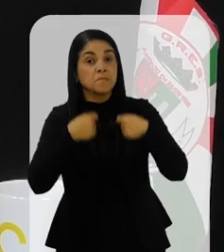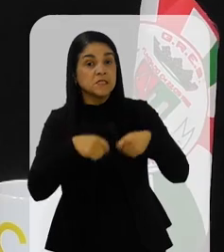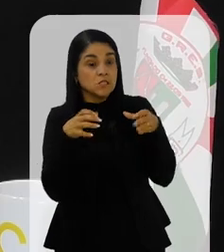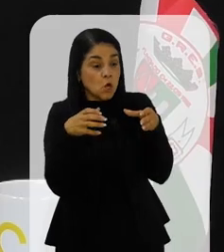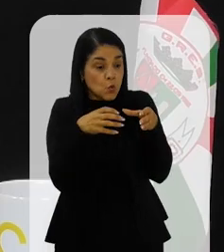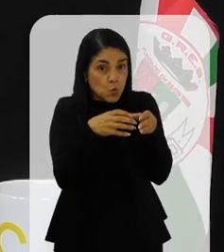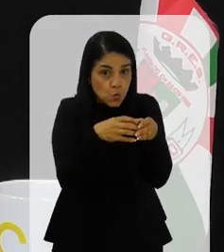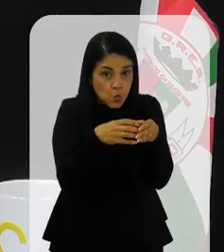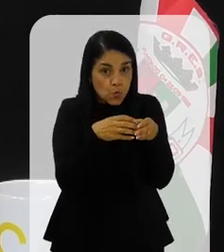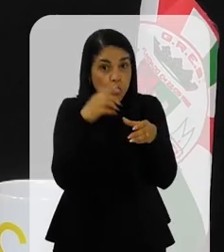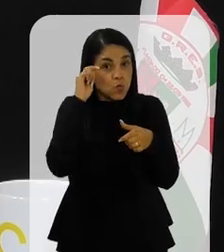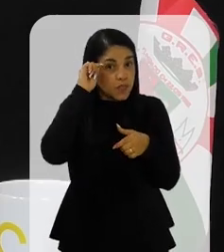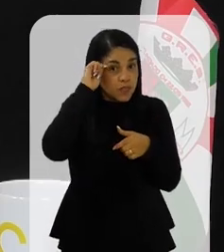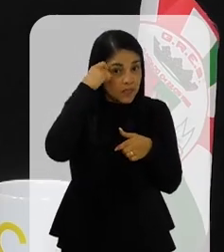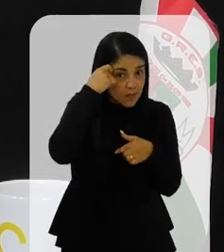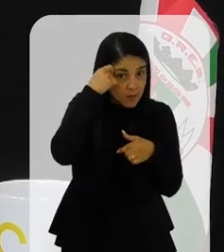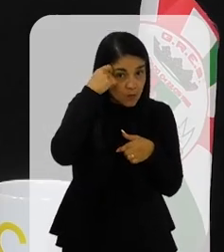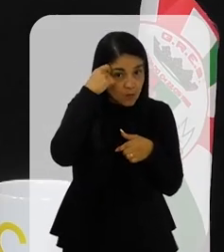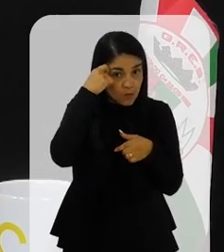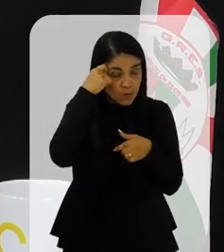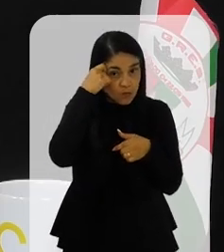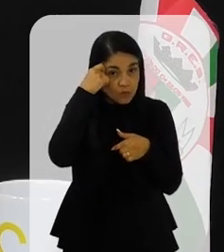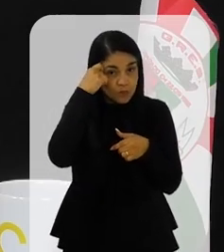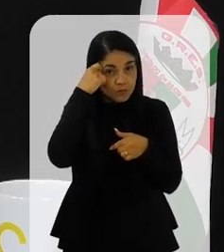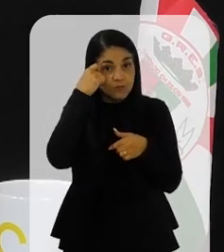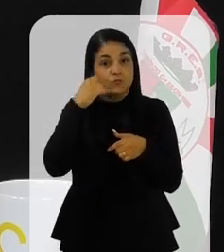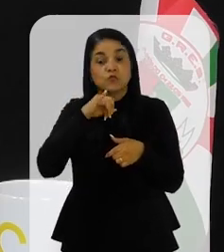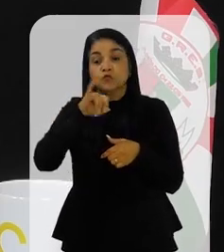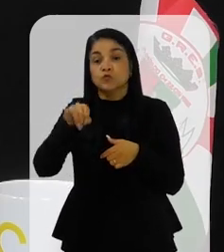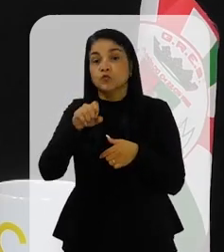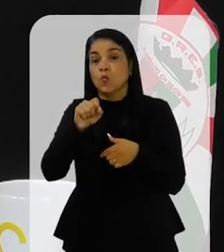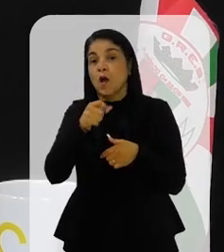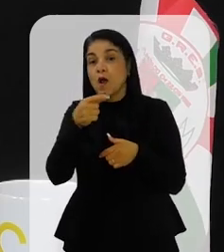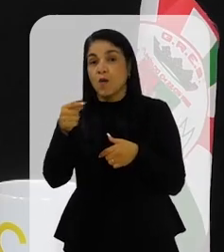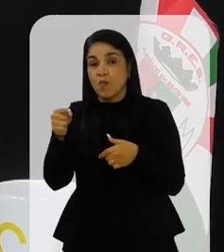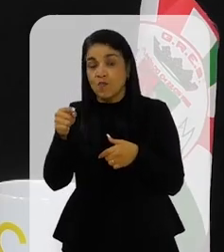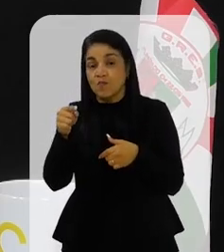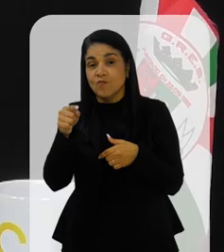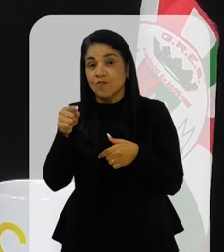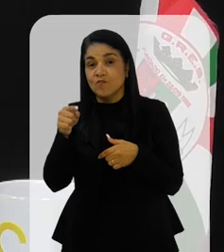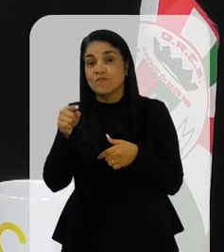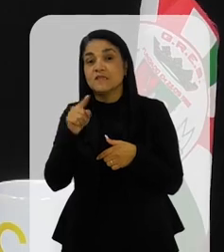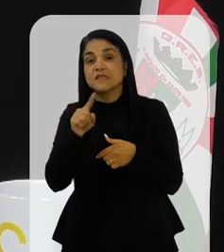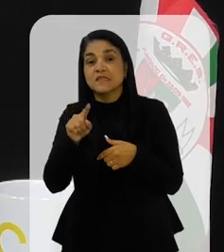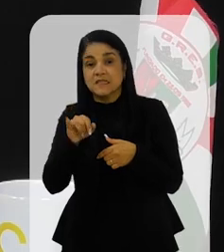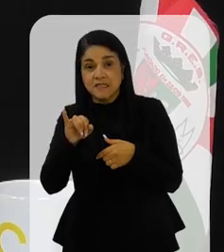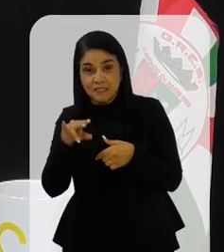grupos negros, que o seu Joãozinho está